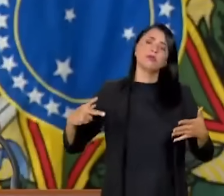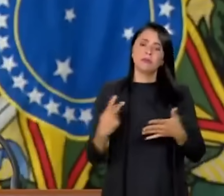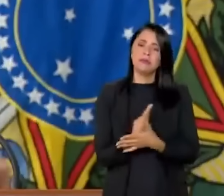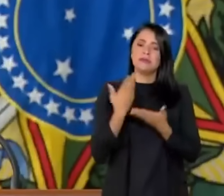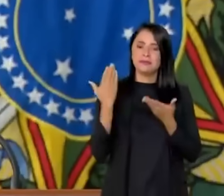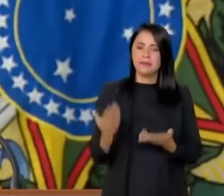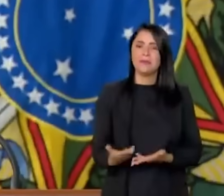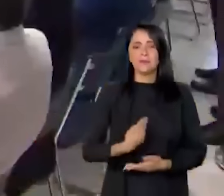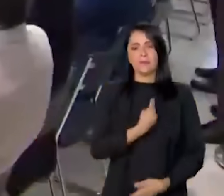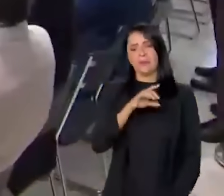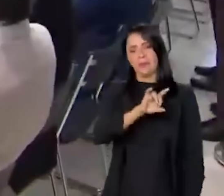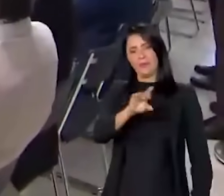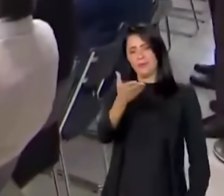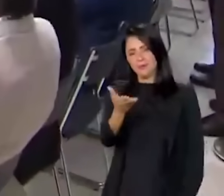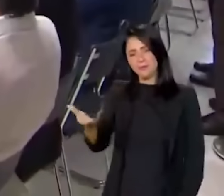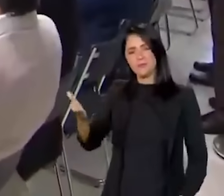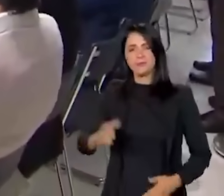aconteceu na vida de vocês.